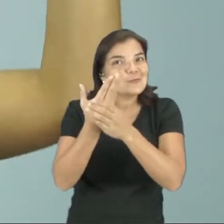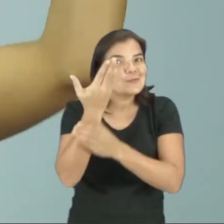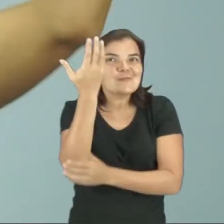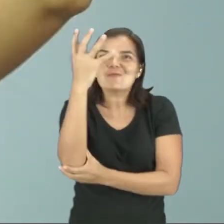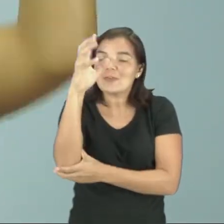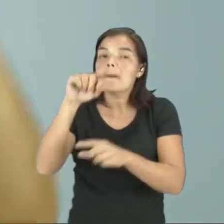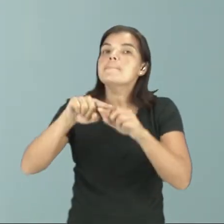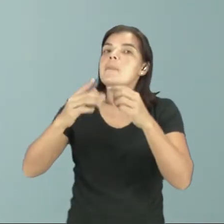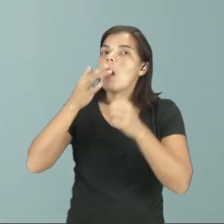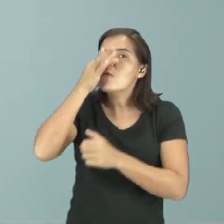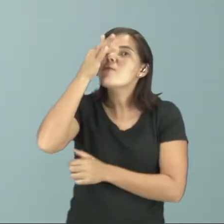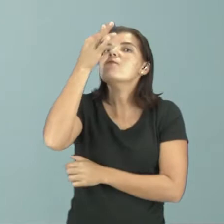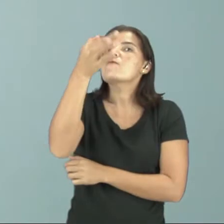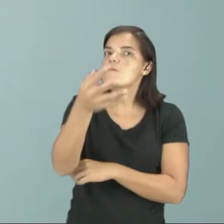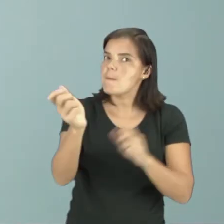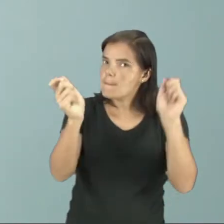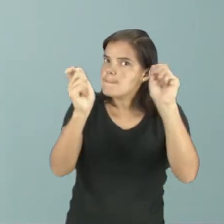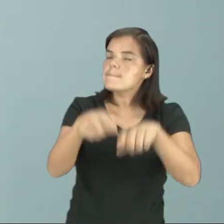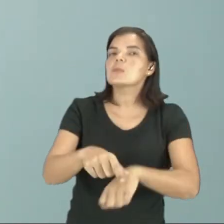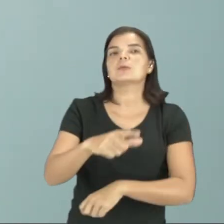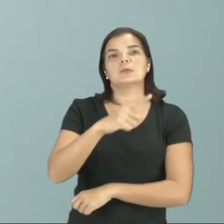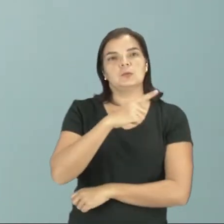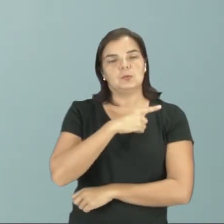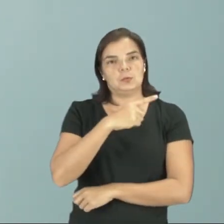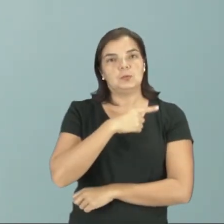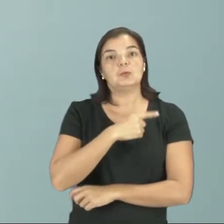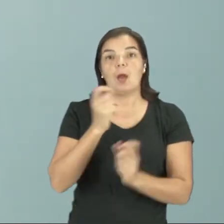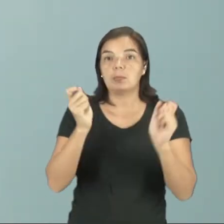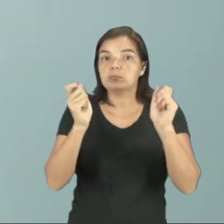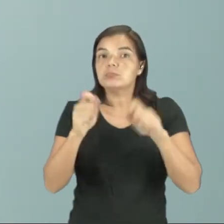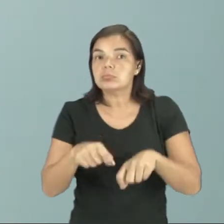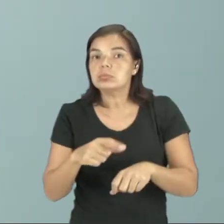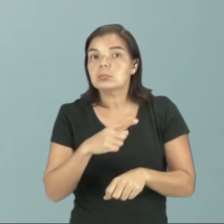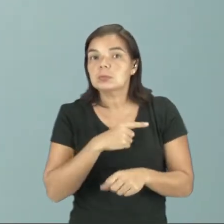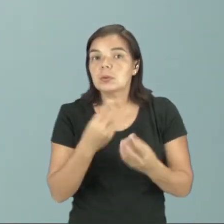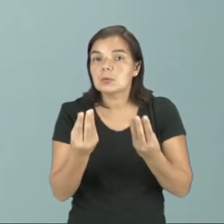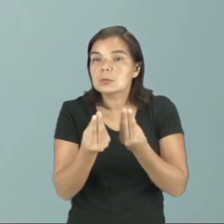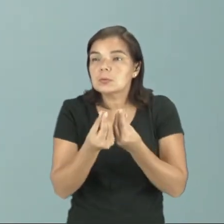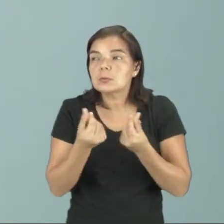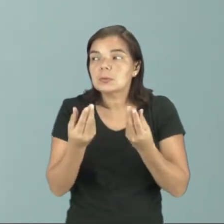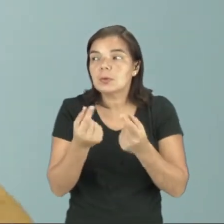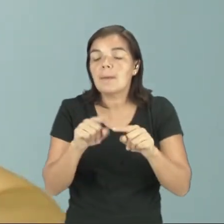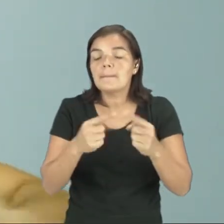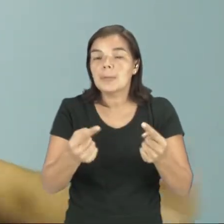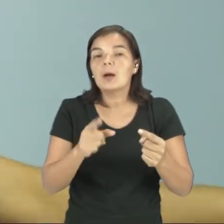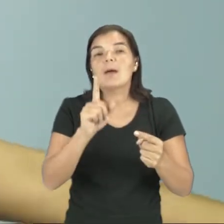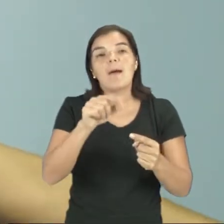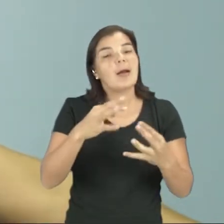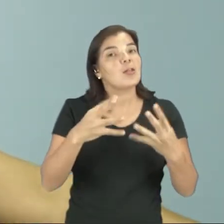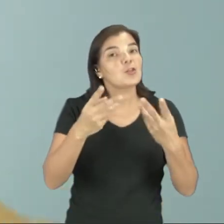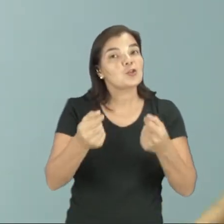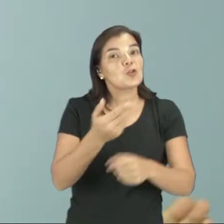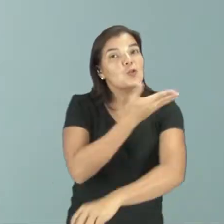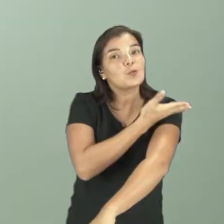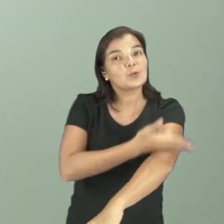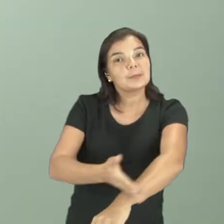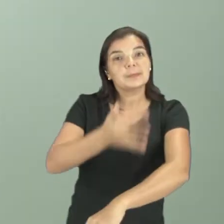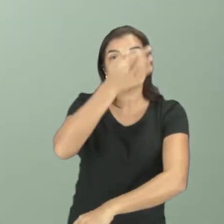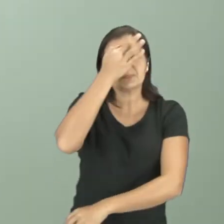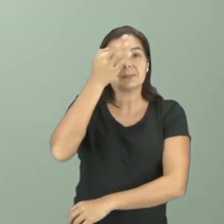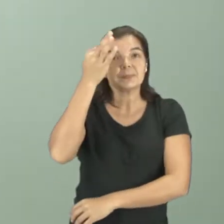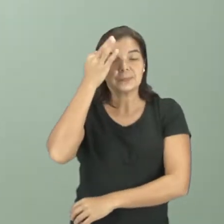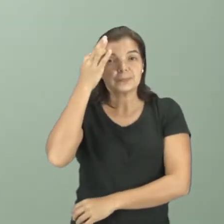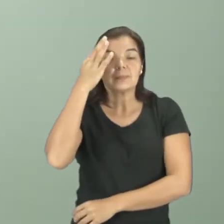vir a ser um girassol. Ela contém a potência, ela tem uma essência. E aí onde está toda a tradição filosófica